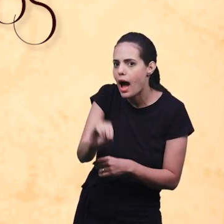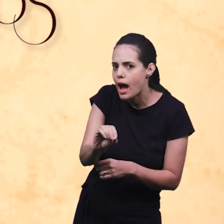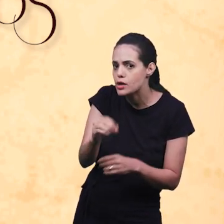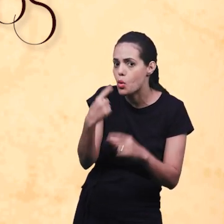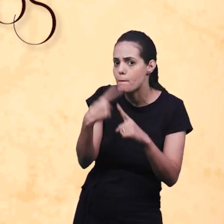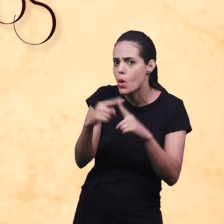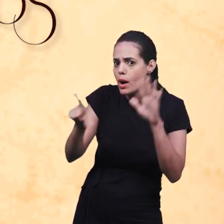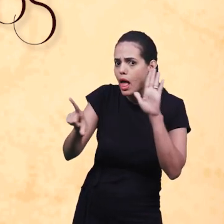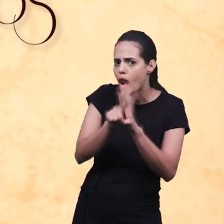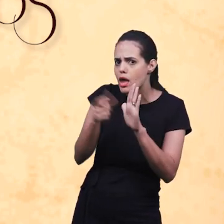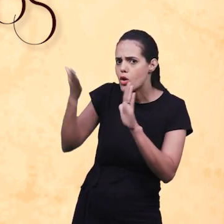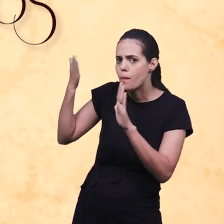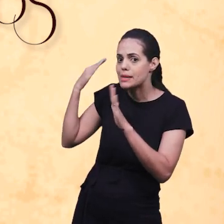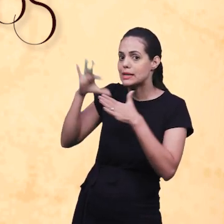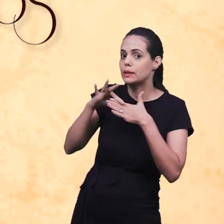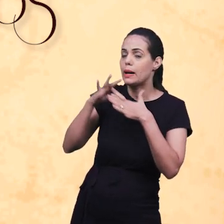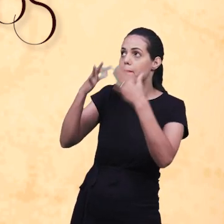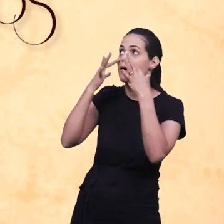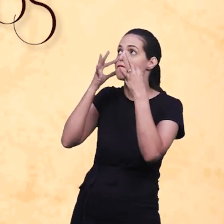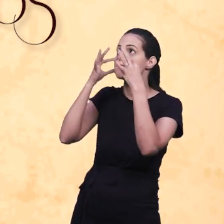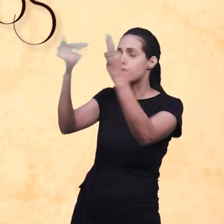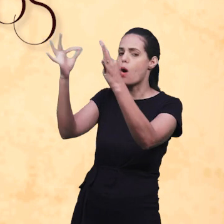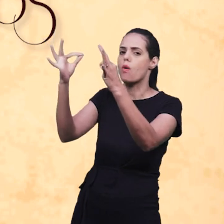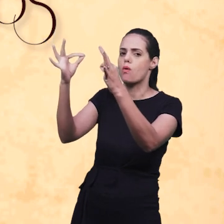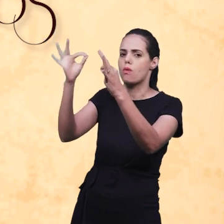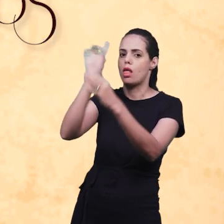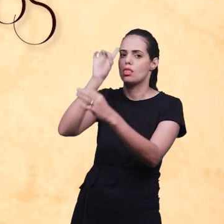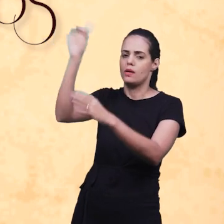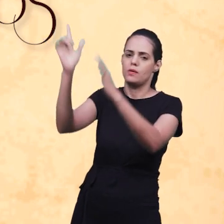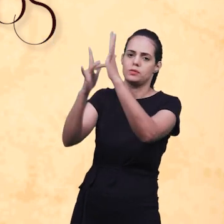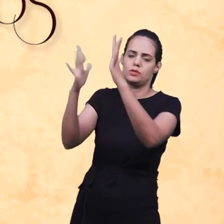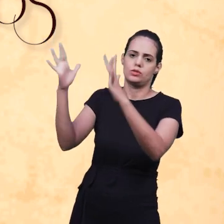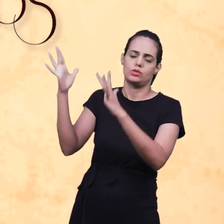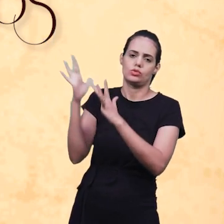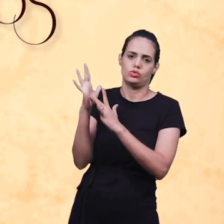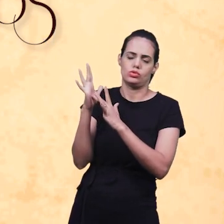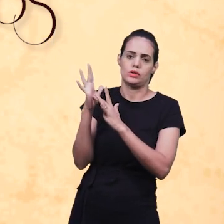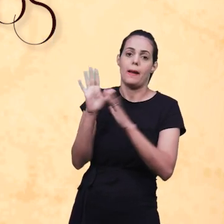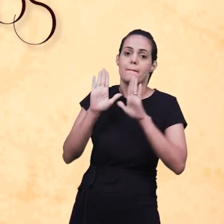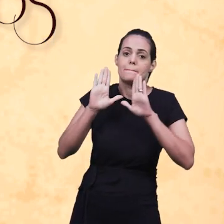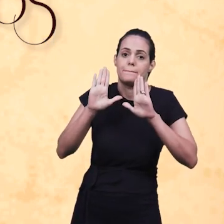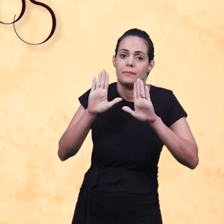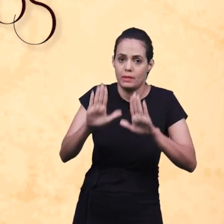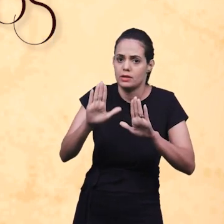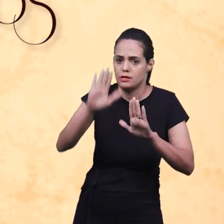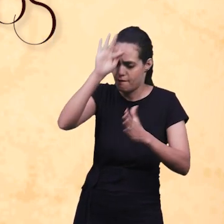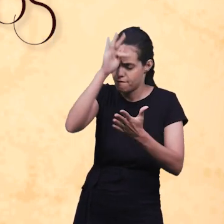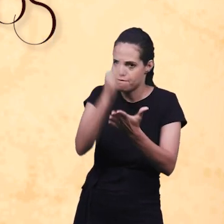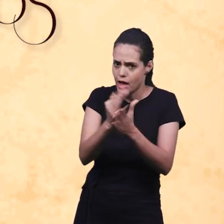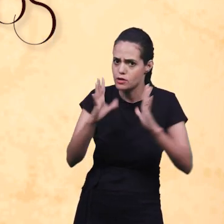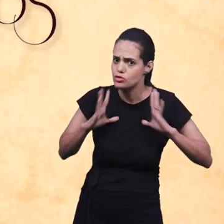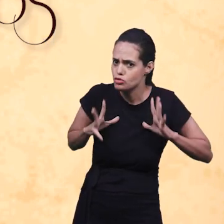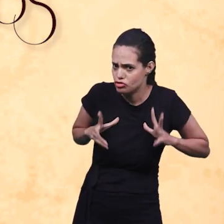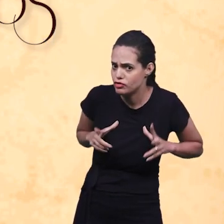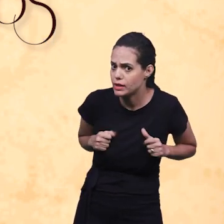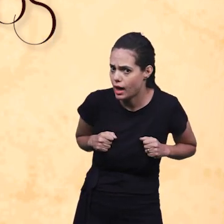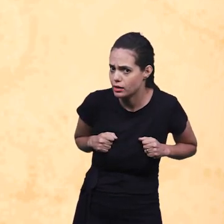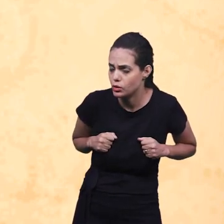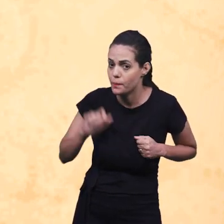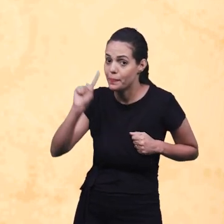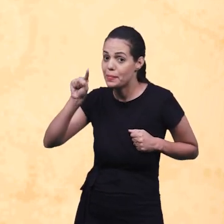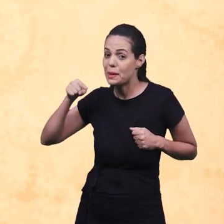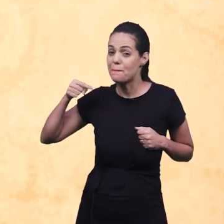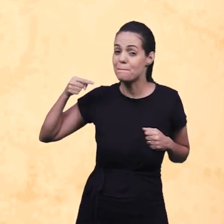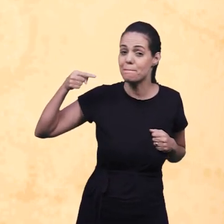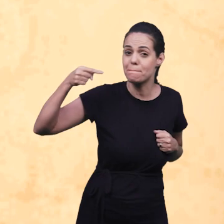a Cristo, para que pela fé fôssemos justificados.